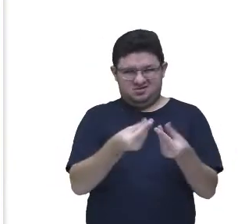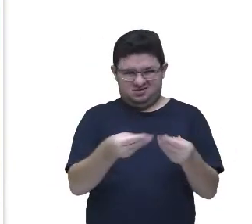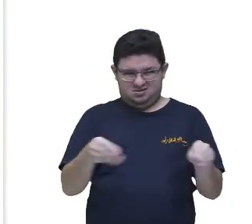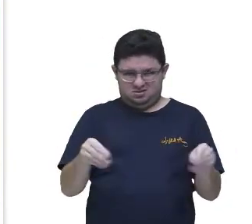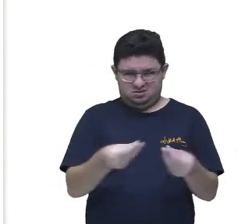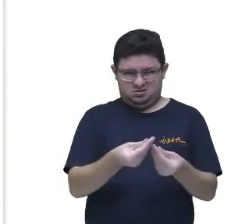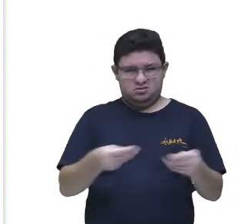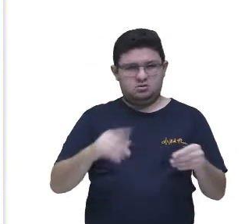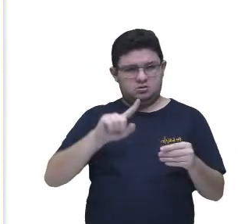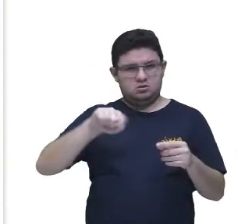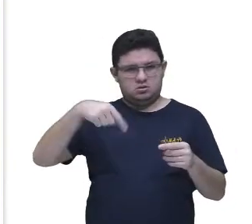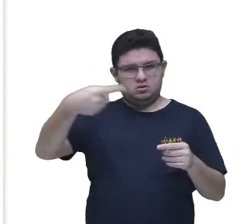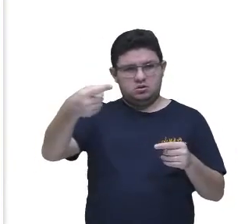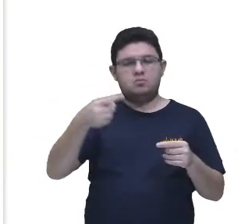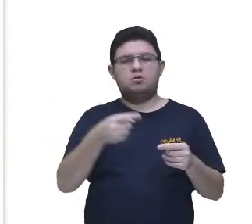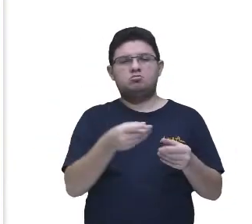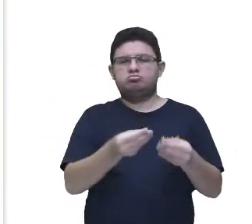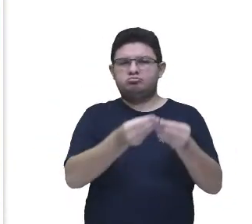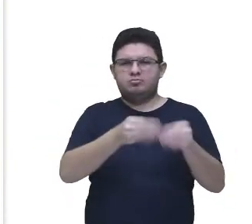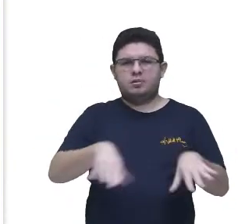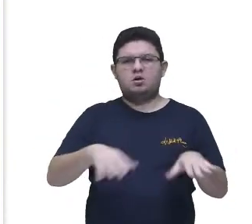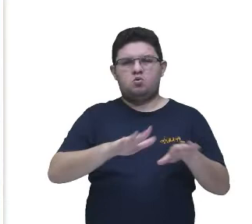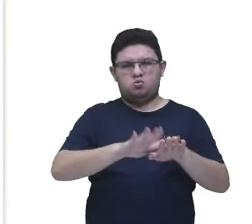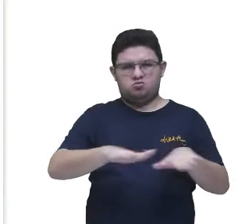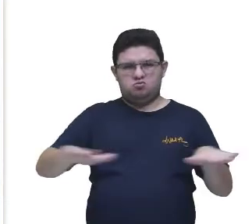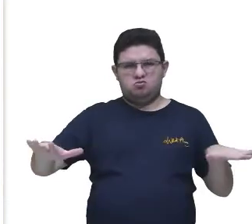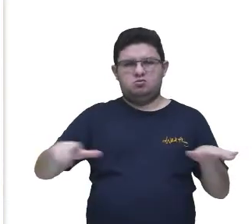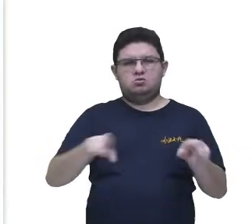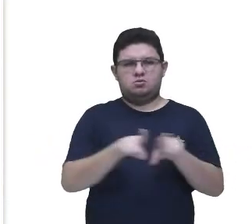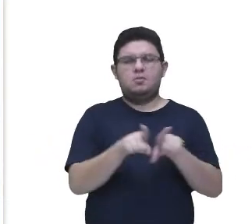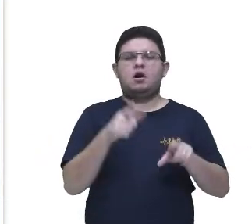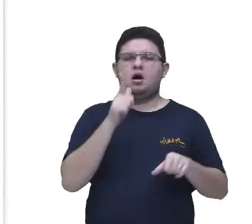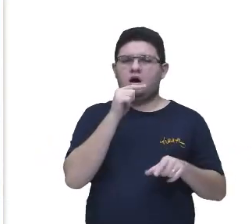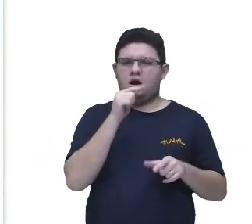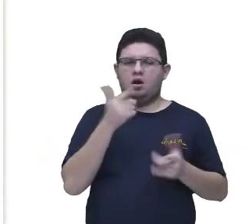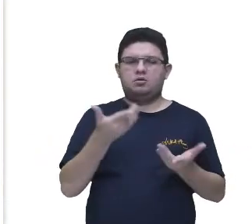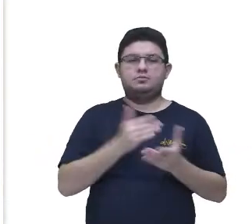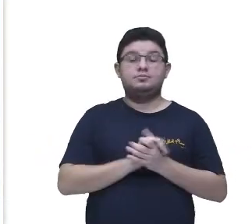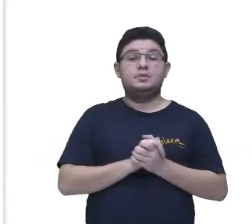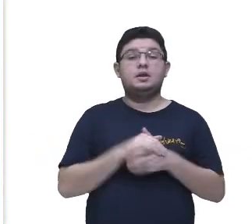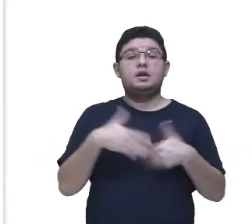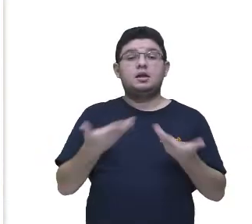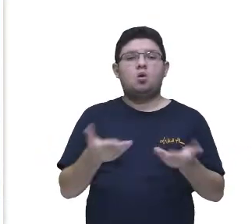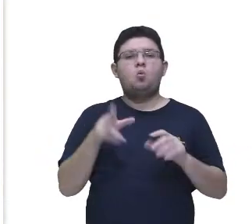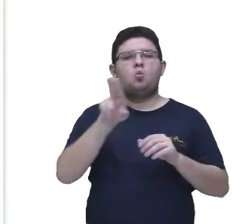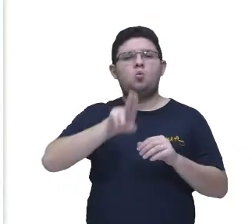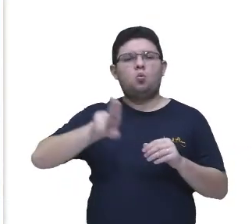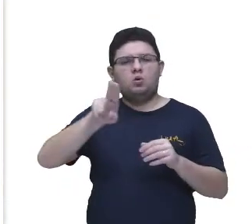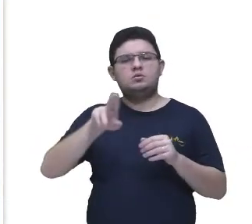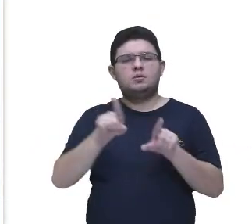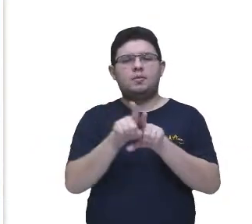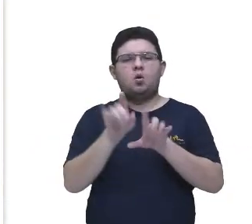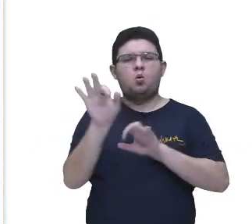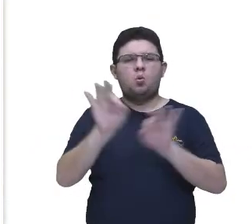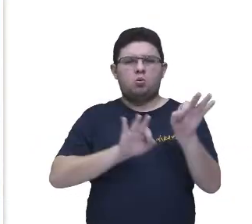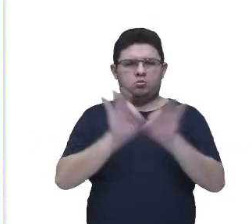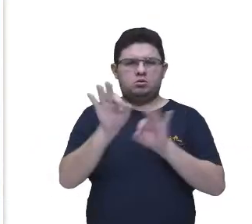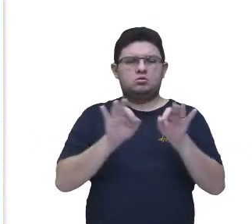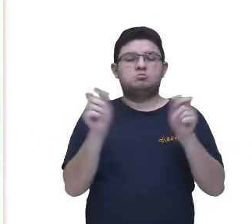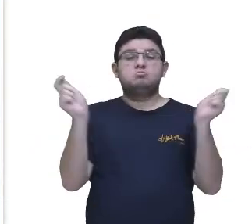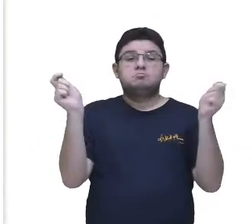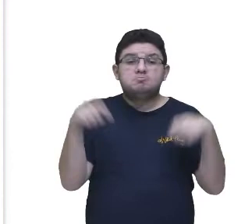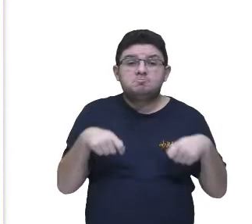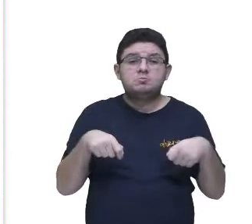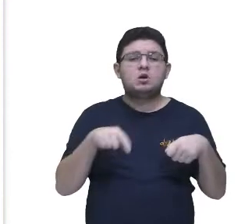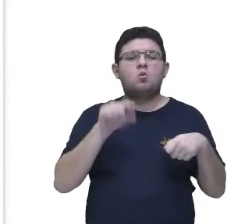contaminar a água, e a gente vai verificar mais para frente. Então, a utilização e a infraestrutura correta, ela vai fazer com que as